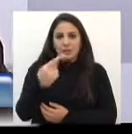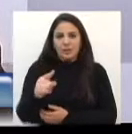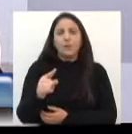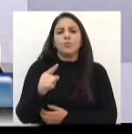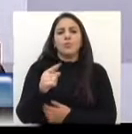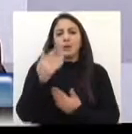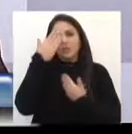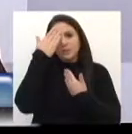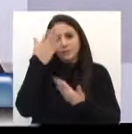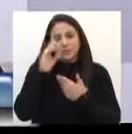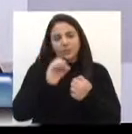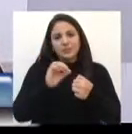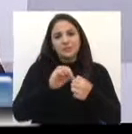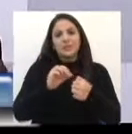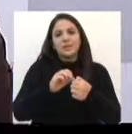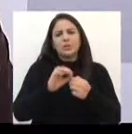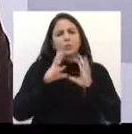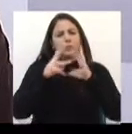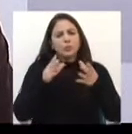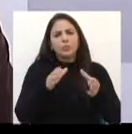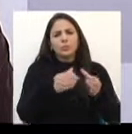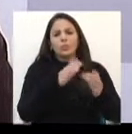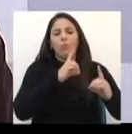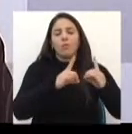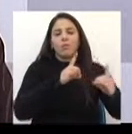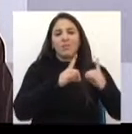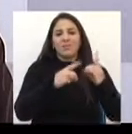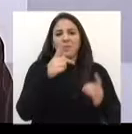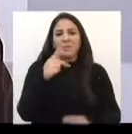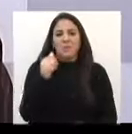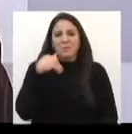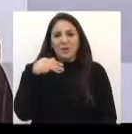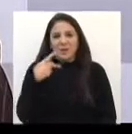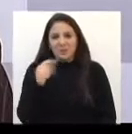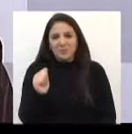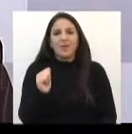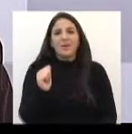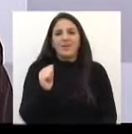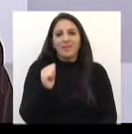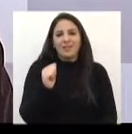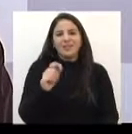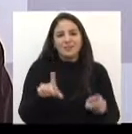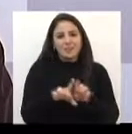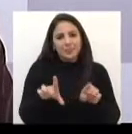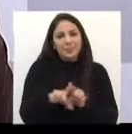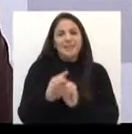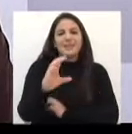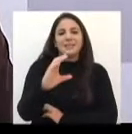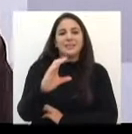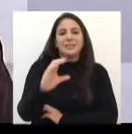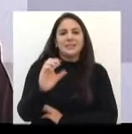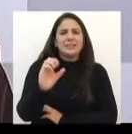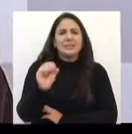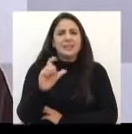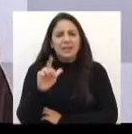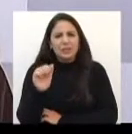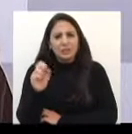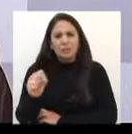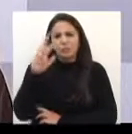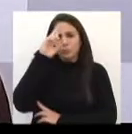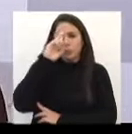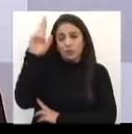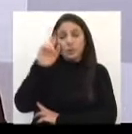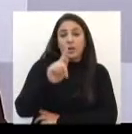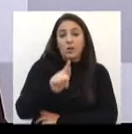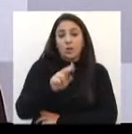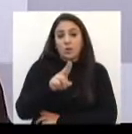a direção da Pampa ao longo dos anos, né? Ao Dr. Celso Menegás, dono da Guaracar, eles foram pessoas